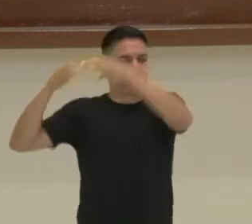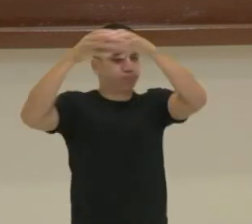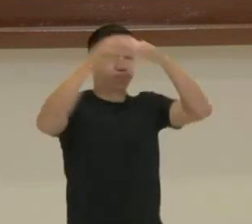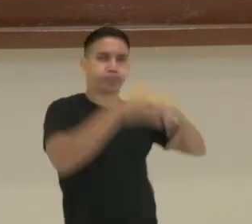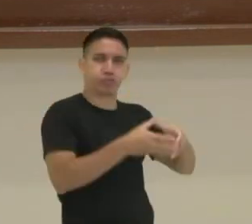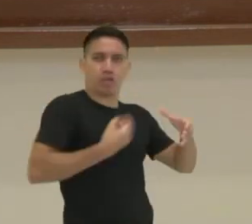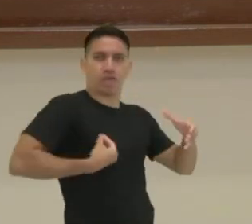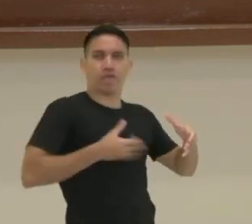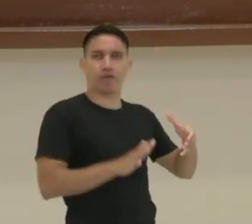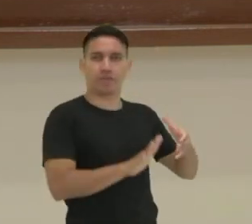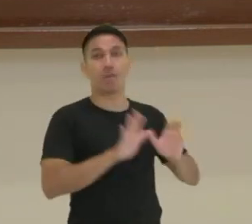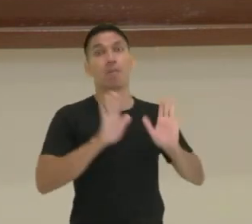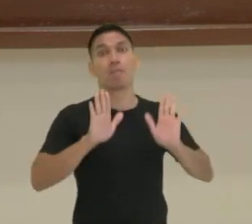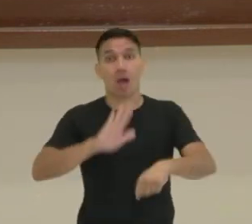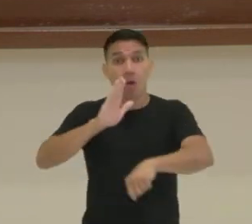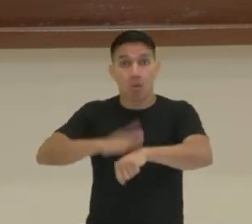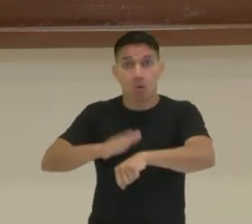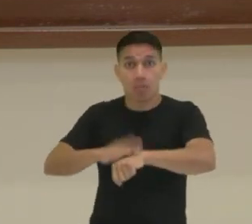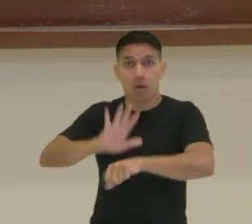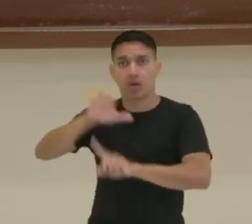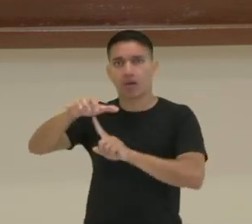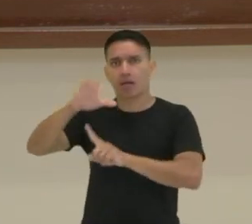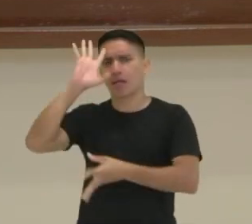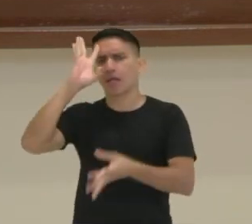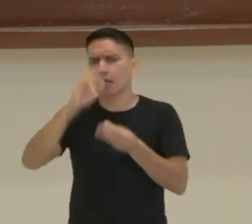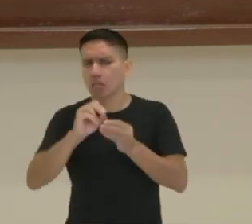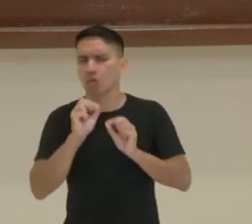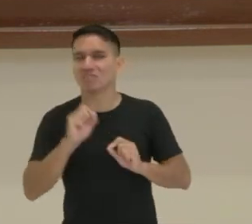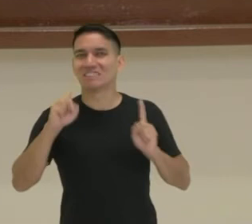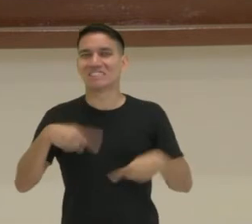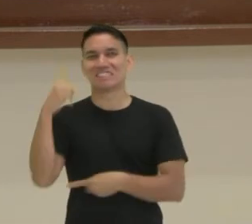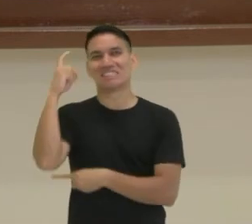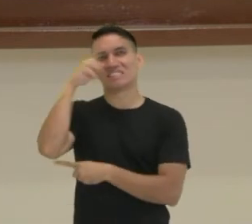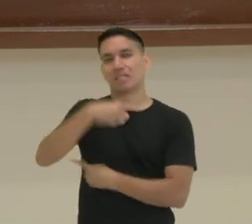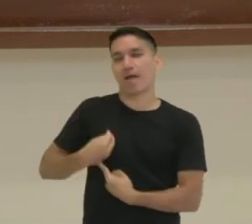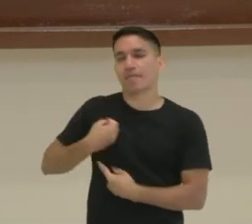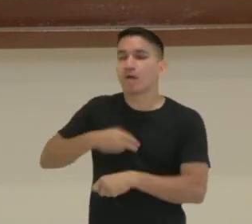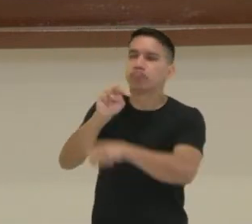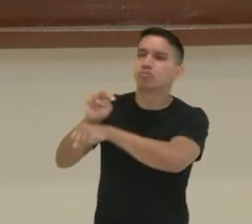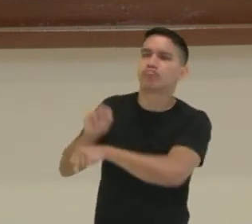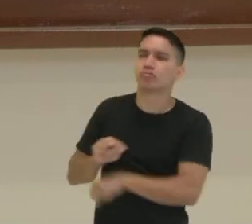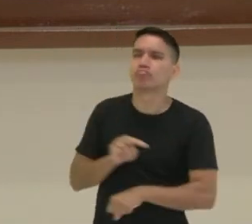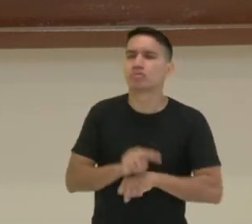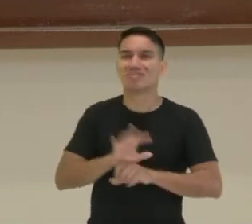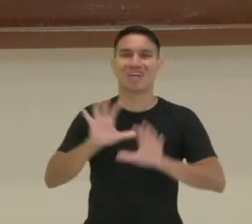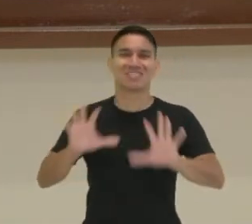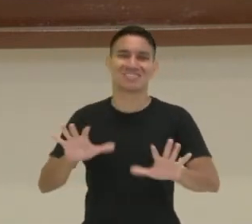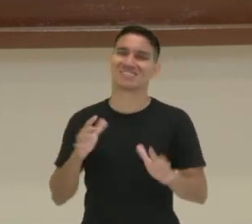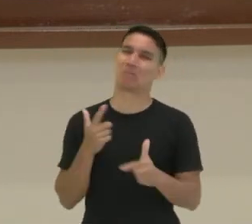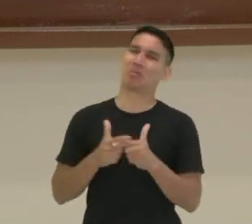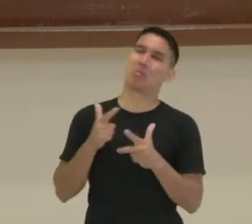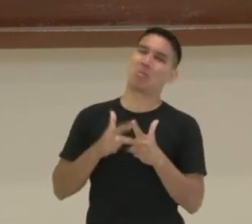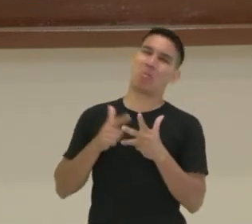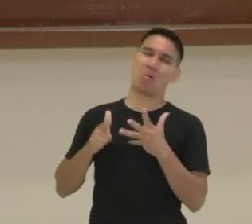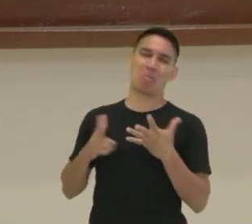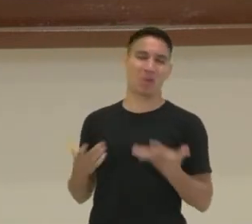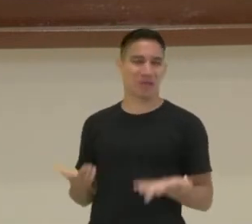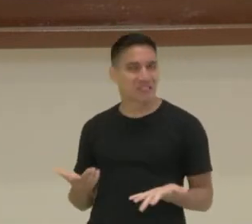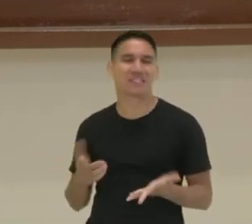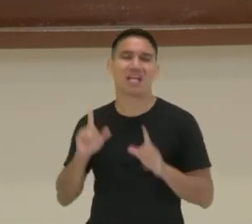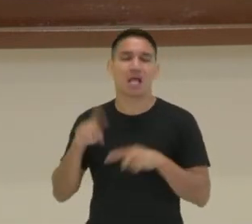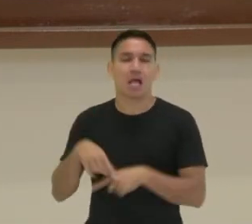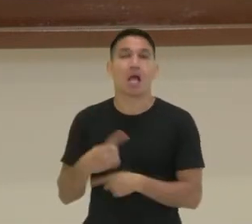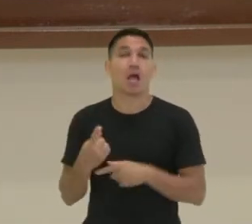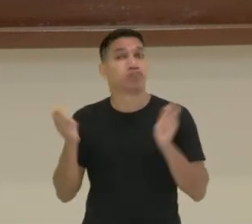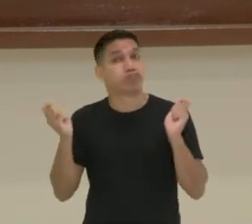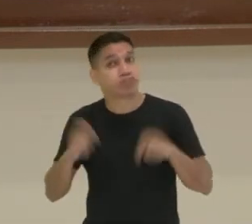partir do momento que o rei de Portugal entendeu que era difícil vigiar todo esse território e que era